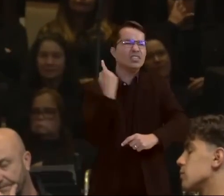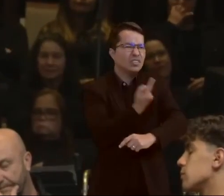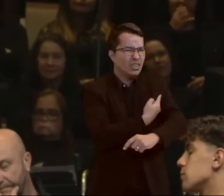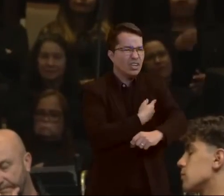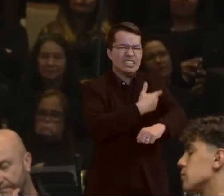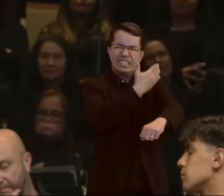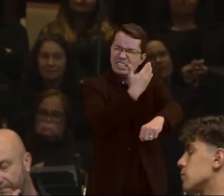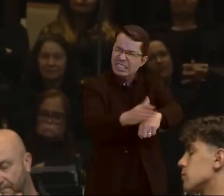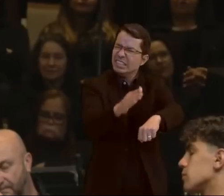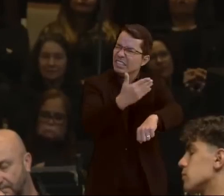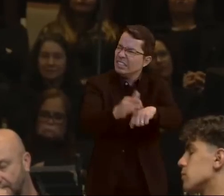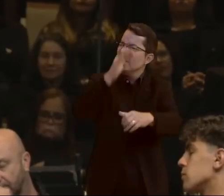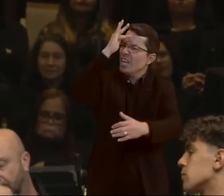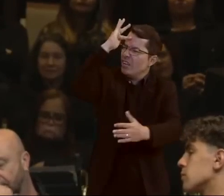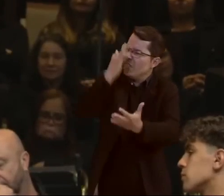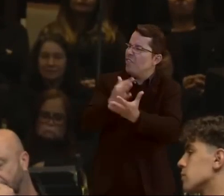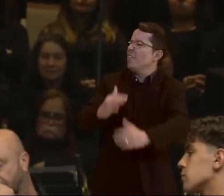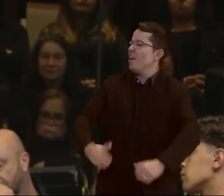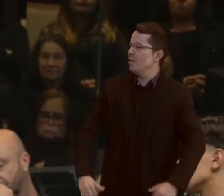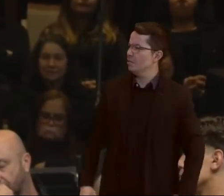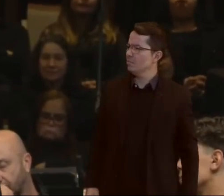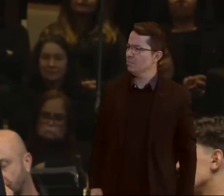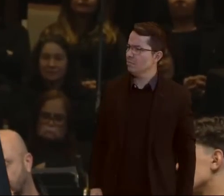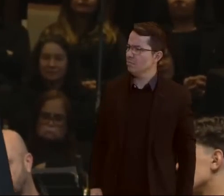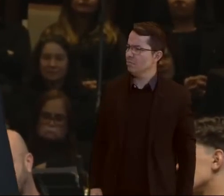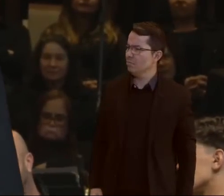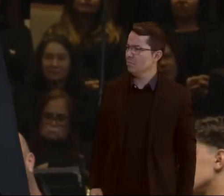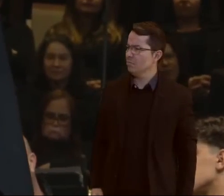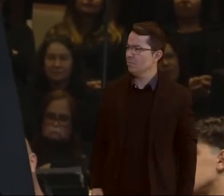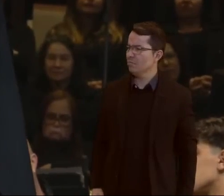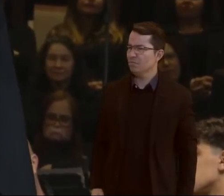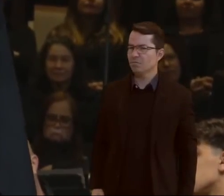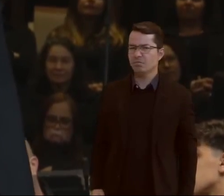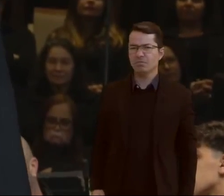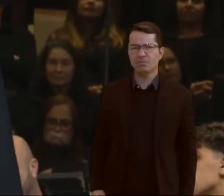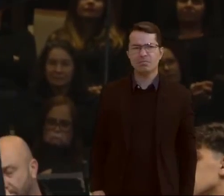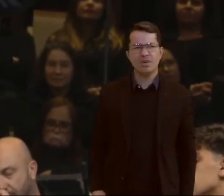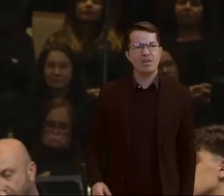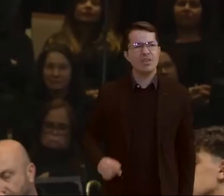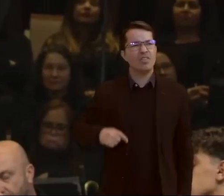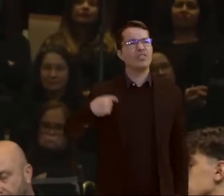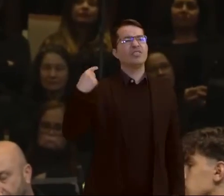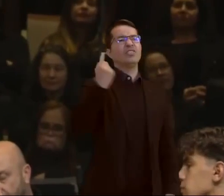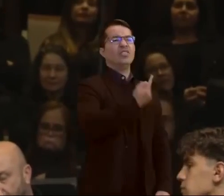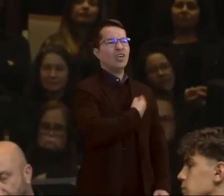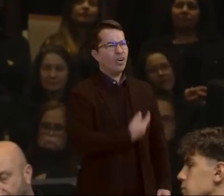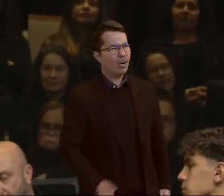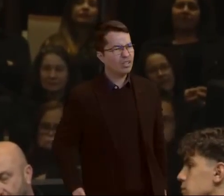prática, nós nos tornamos altamente produtivos e